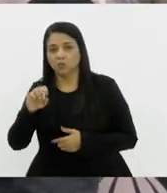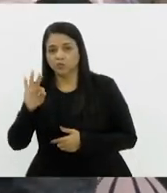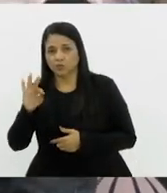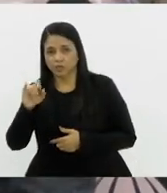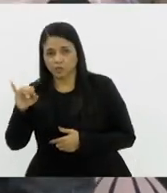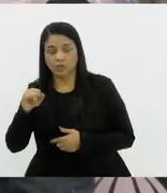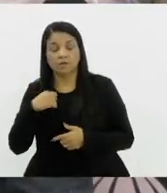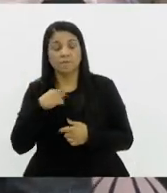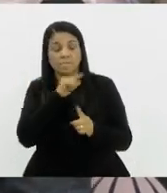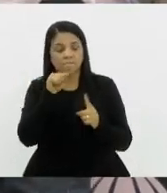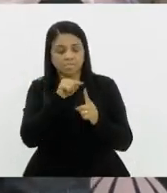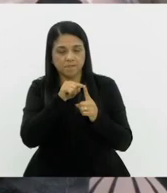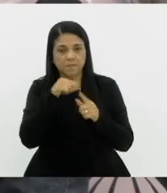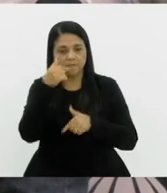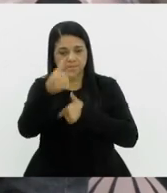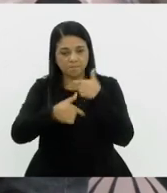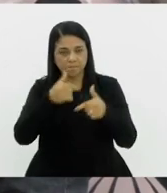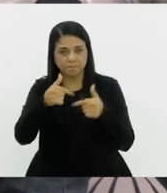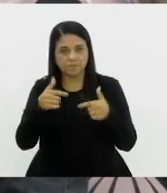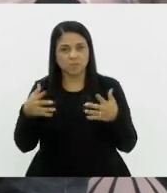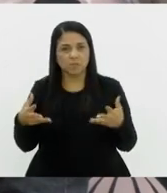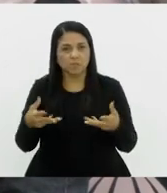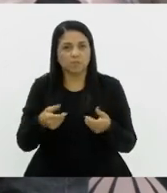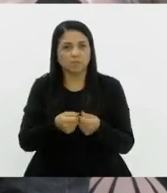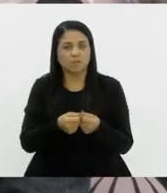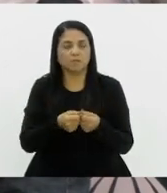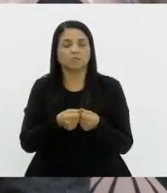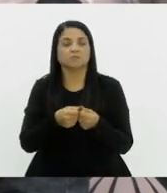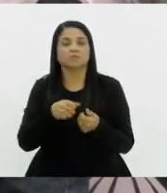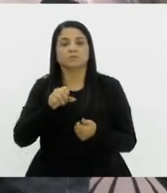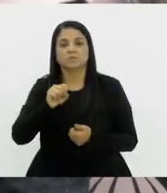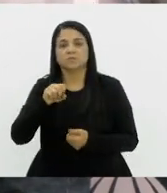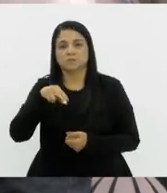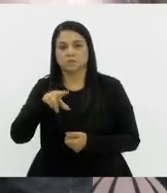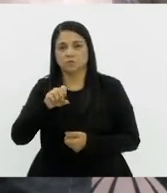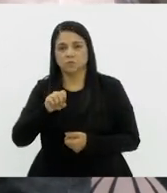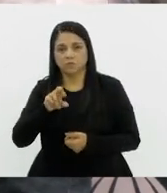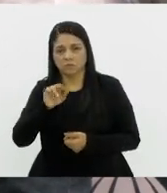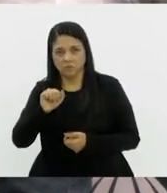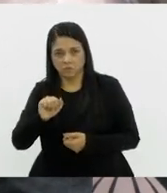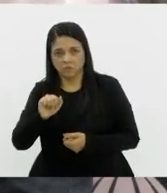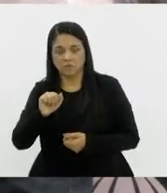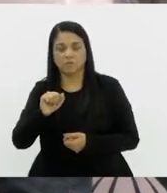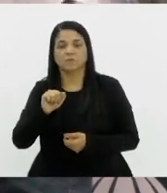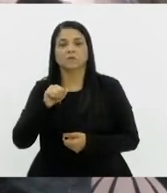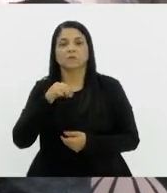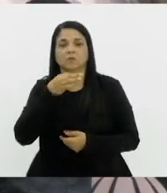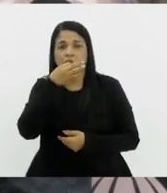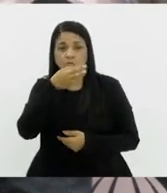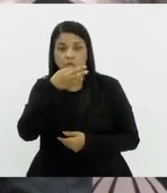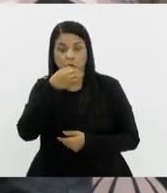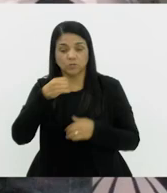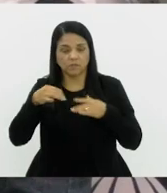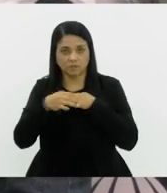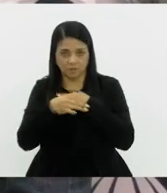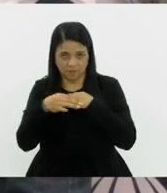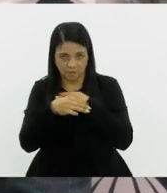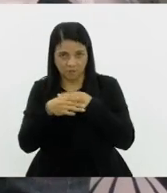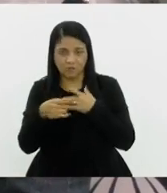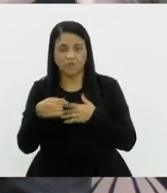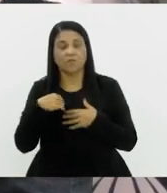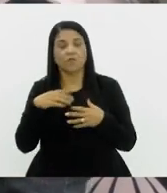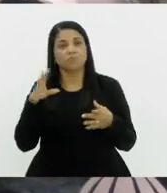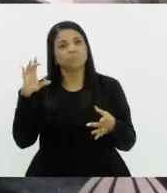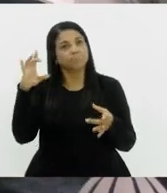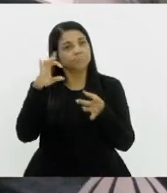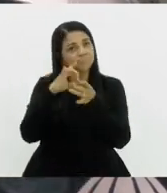de uma melhor qualidade sonora da cidade. Então, assim, eu, na verdade, vou juntar várias coisas que eu ouvi, uma delas